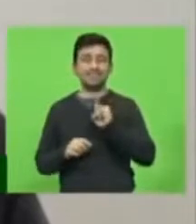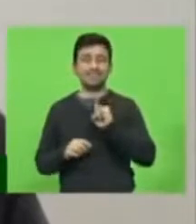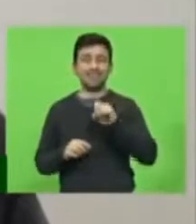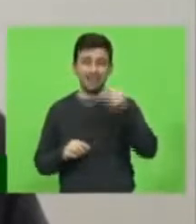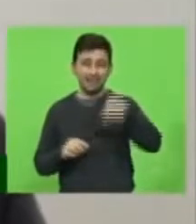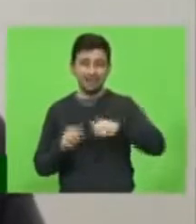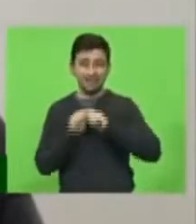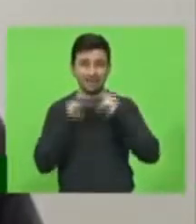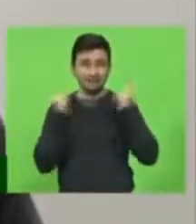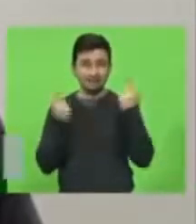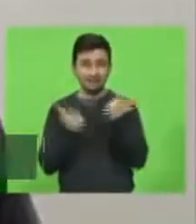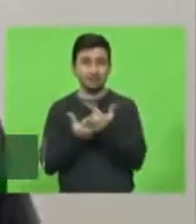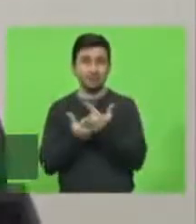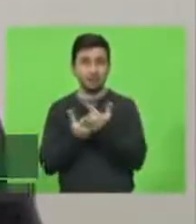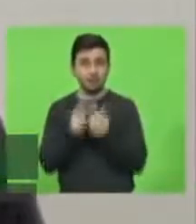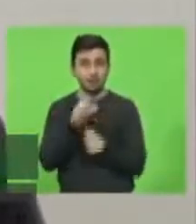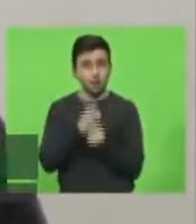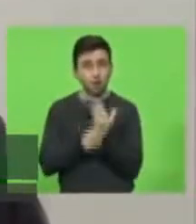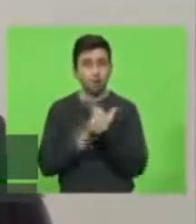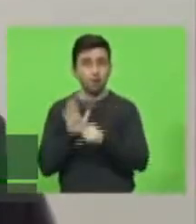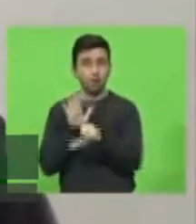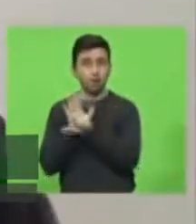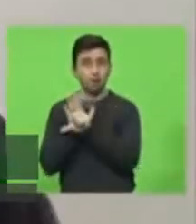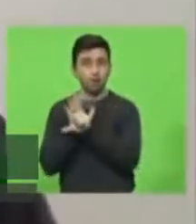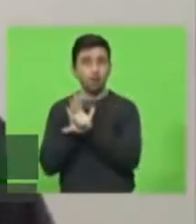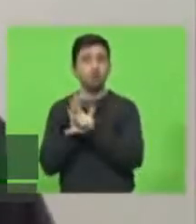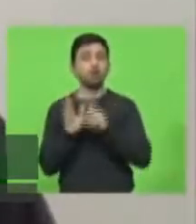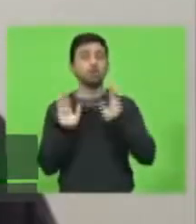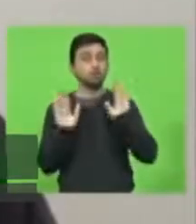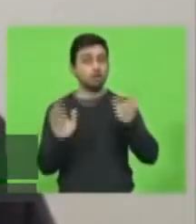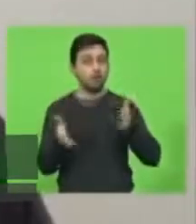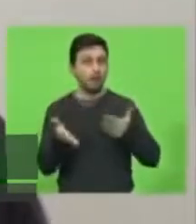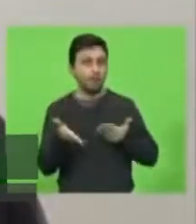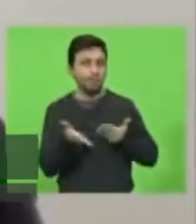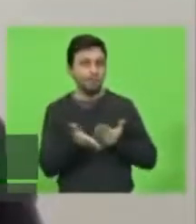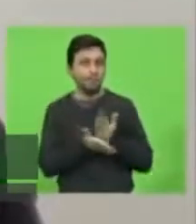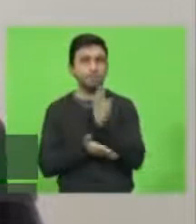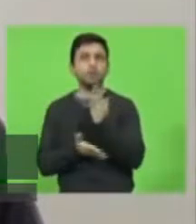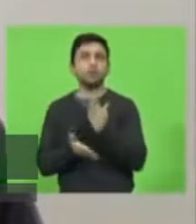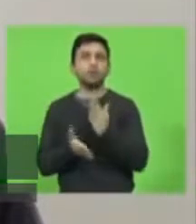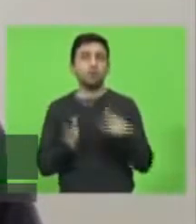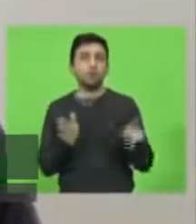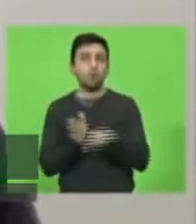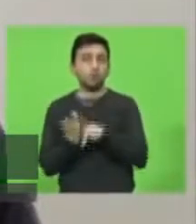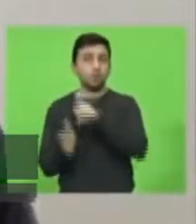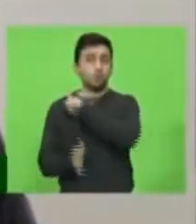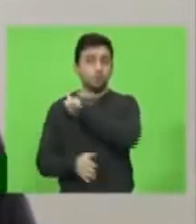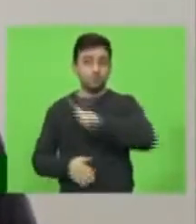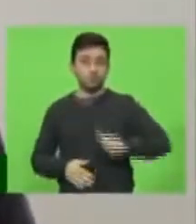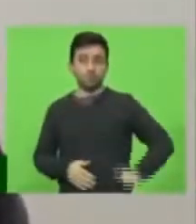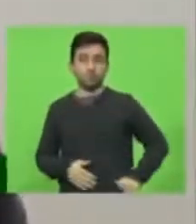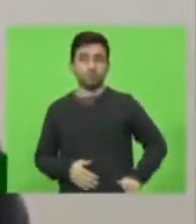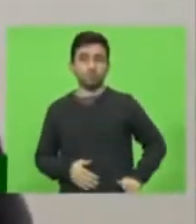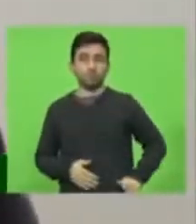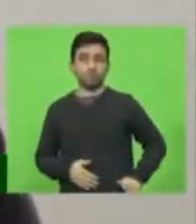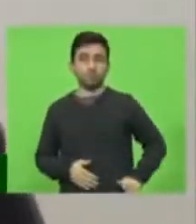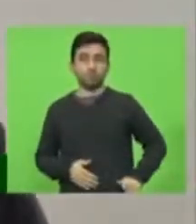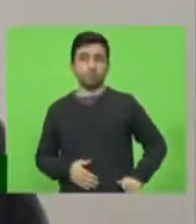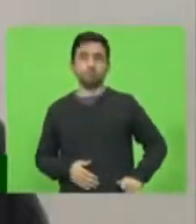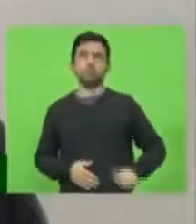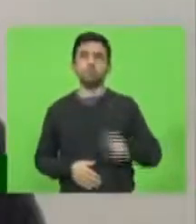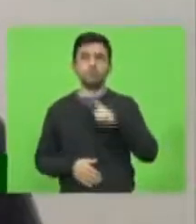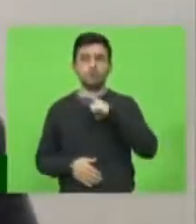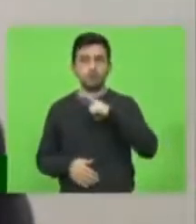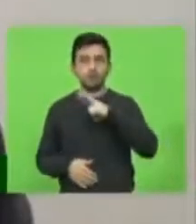casa produziu uma lei que foi sancionada pelo governador, portanto, ela teve